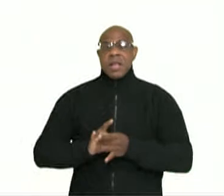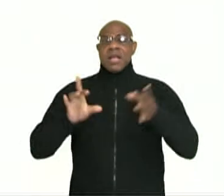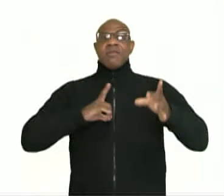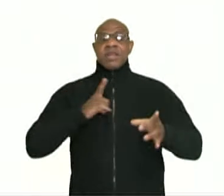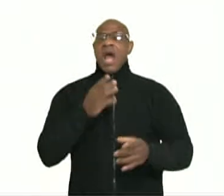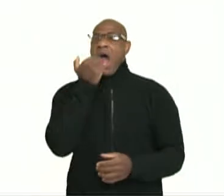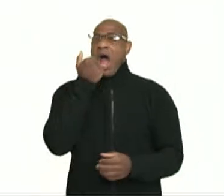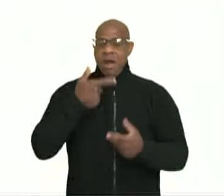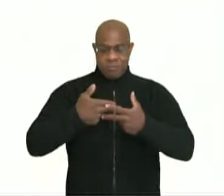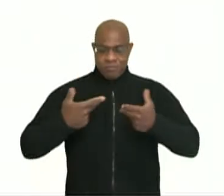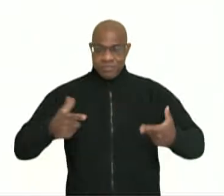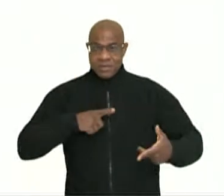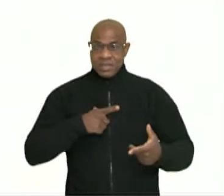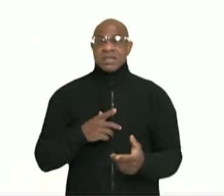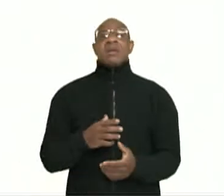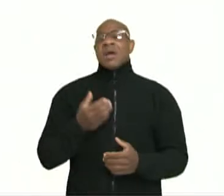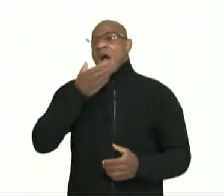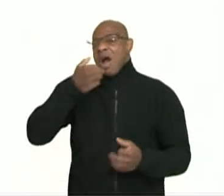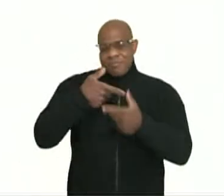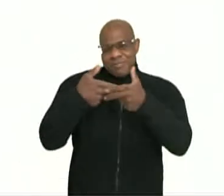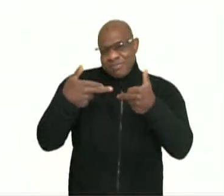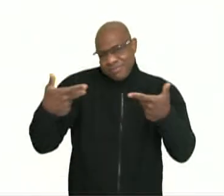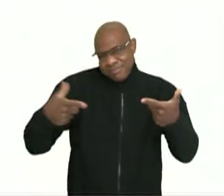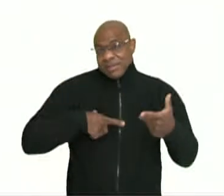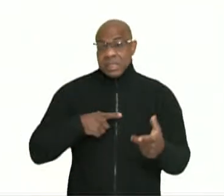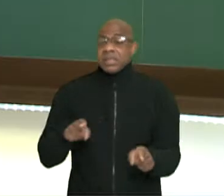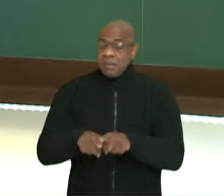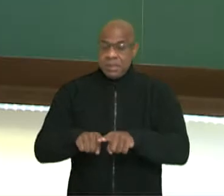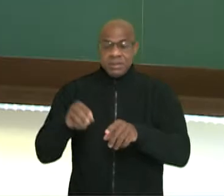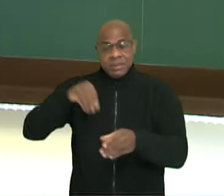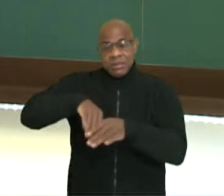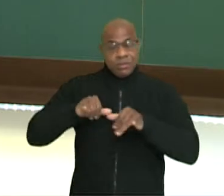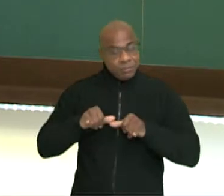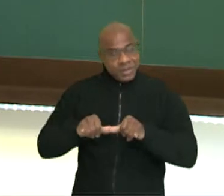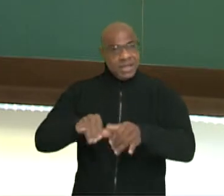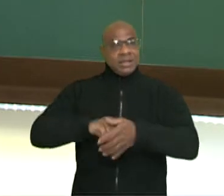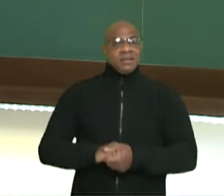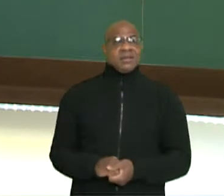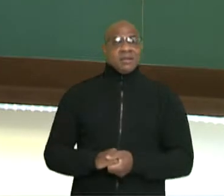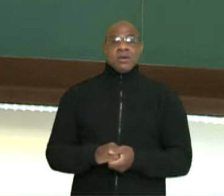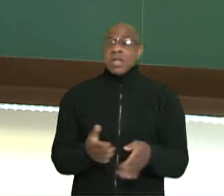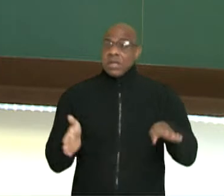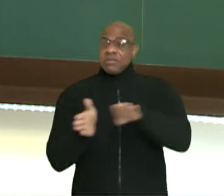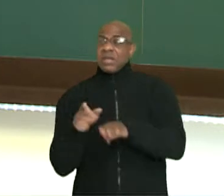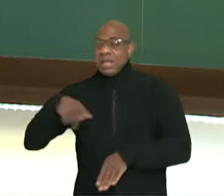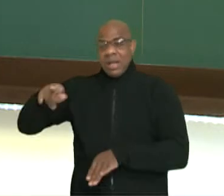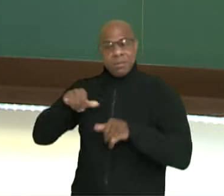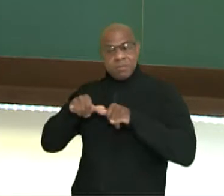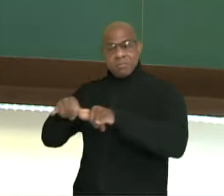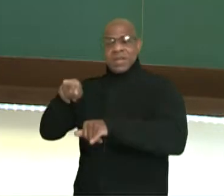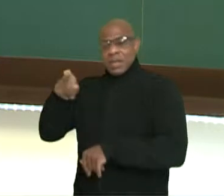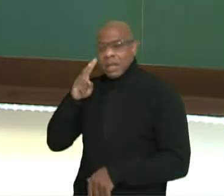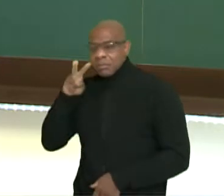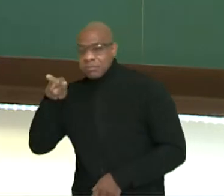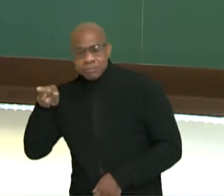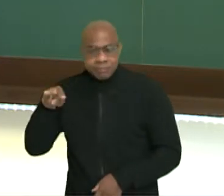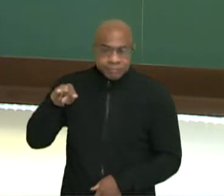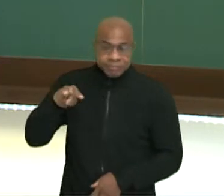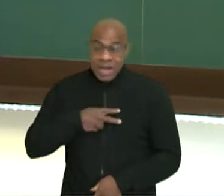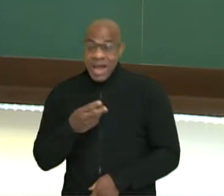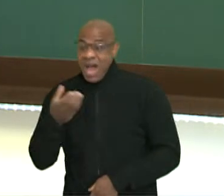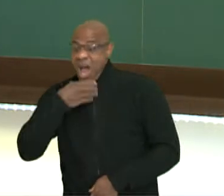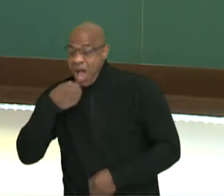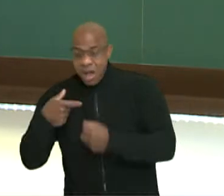de determinado produto no mercado. Então você chega no mercado, chega em qualquer lugar e